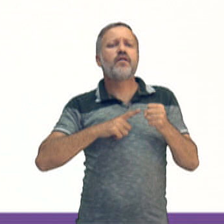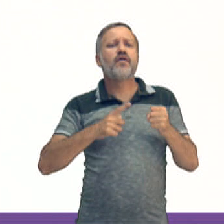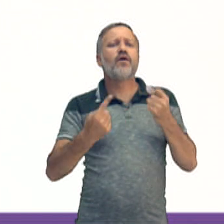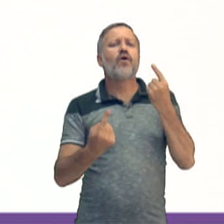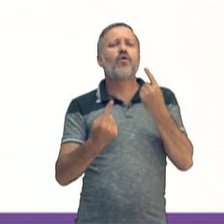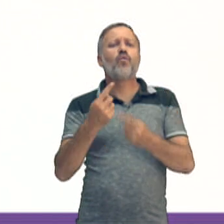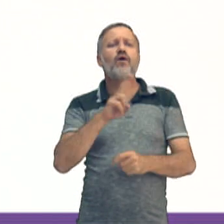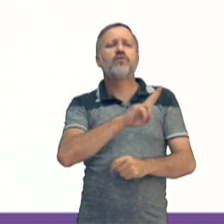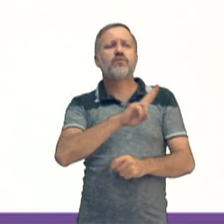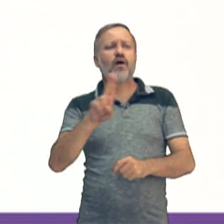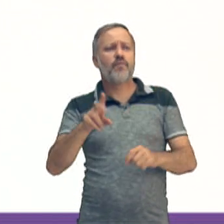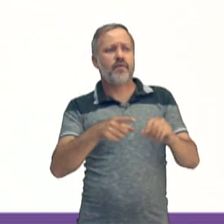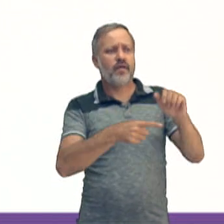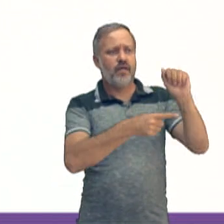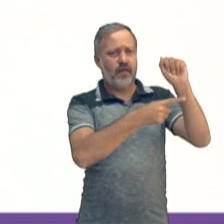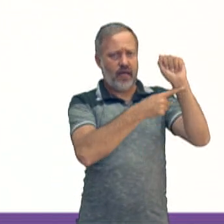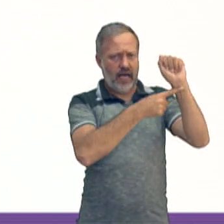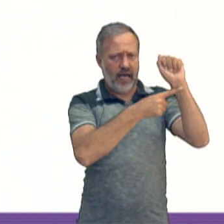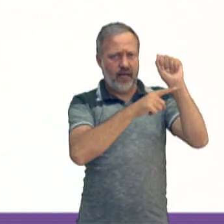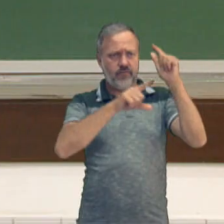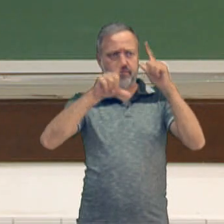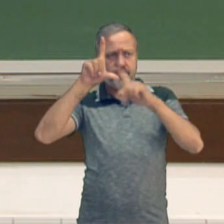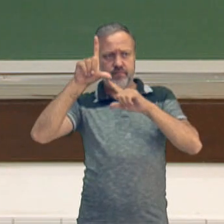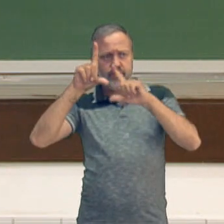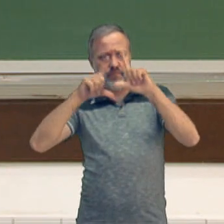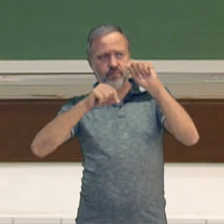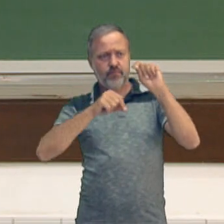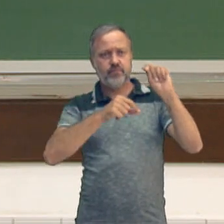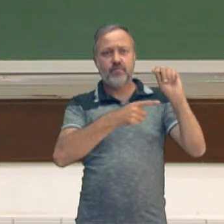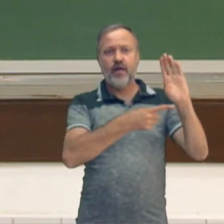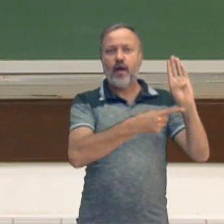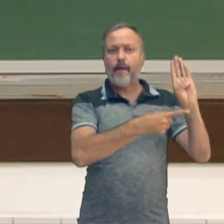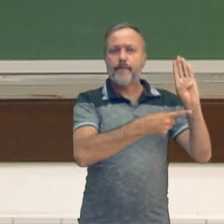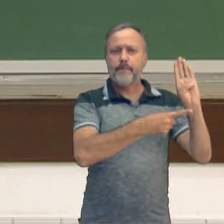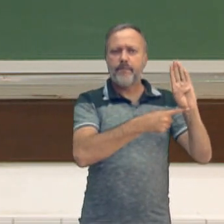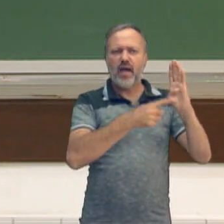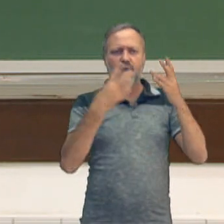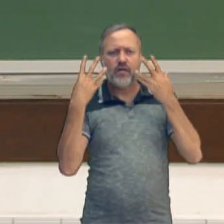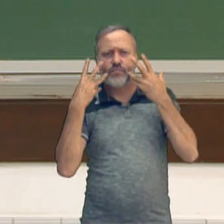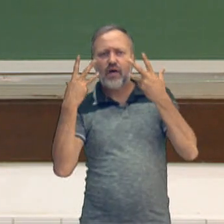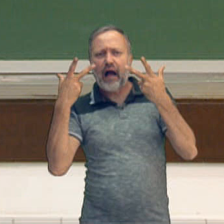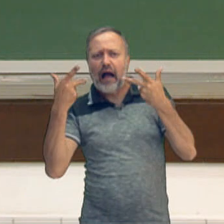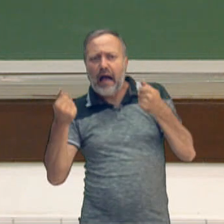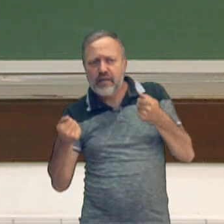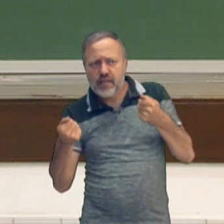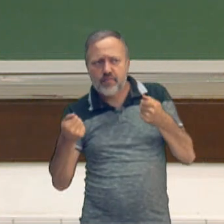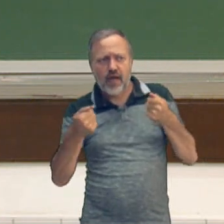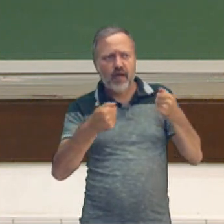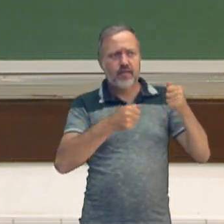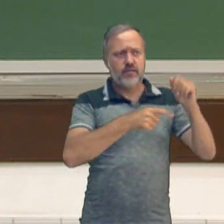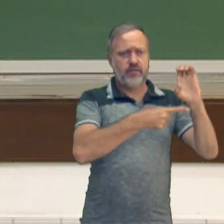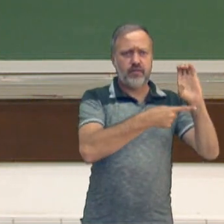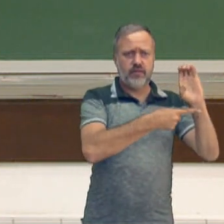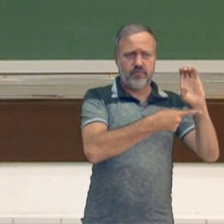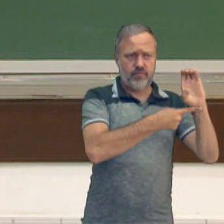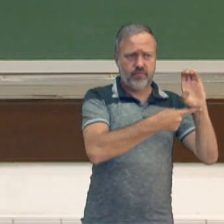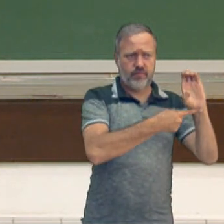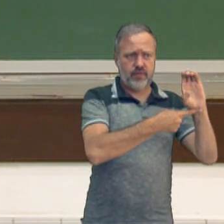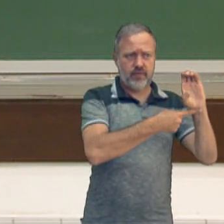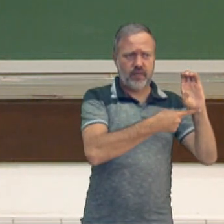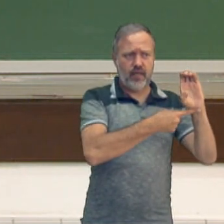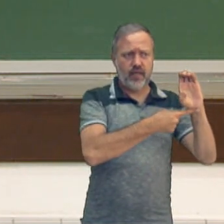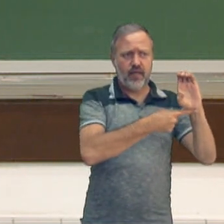animais, letra C, reis e imperadores. Então, quer dizer, o calendário chinês, que tem ciclo de 12